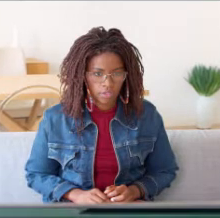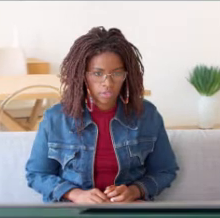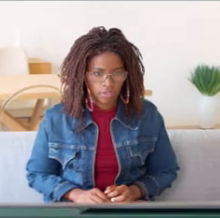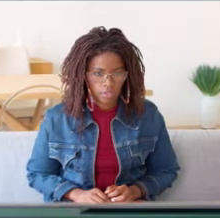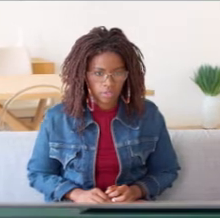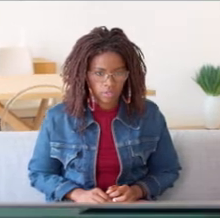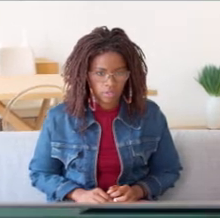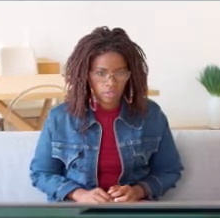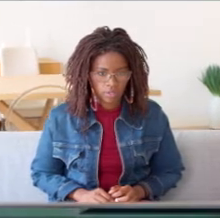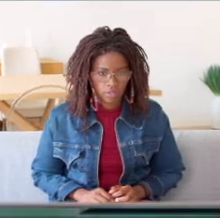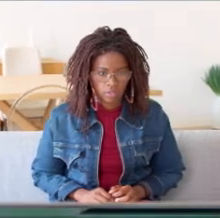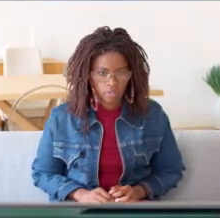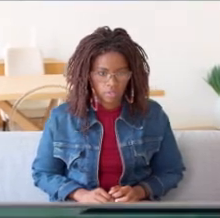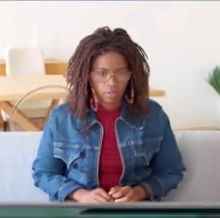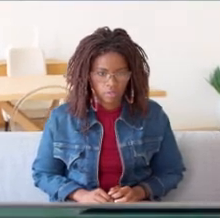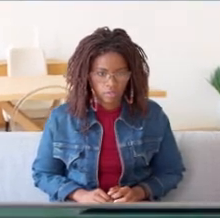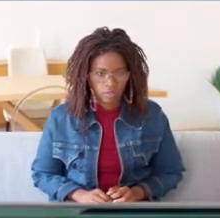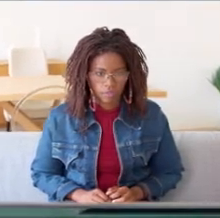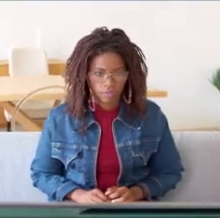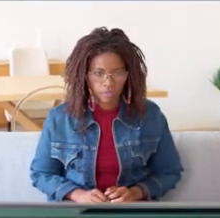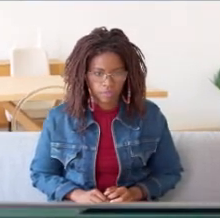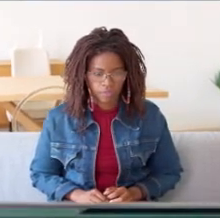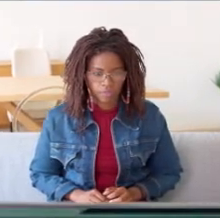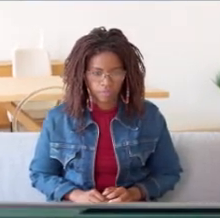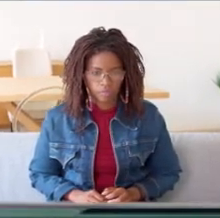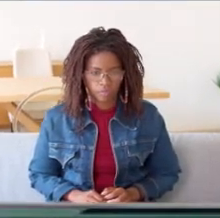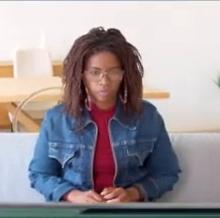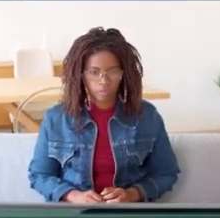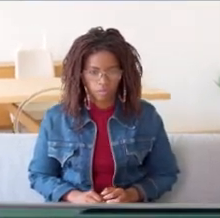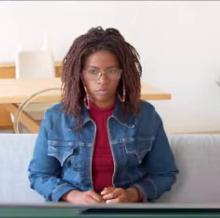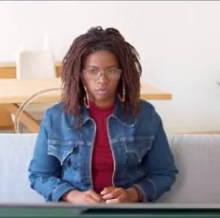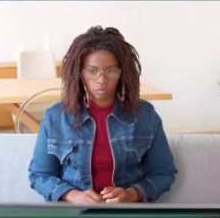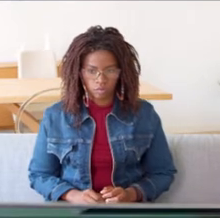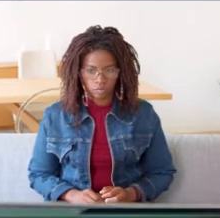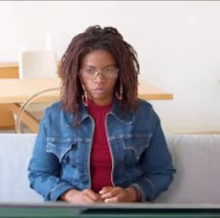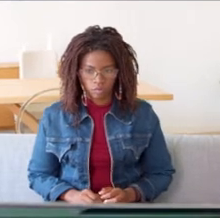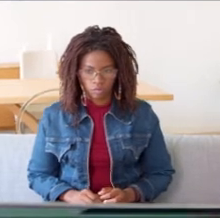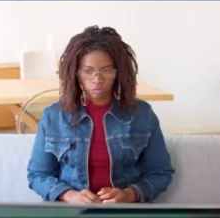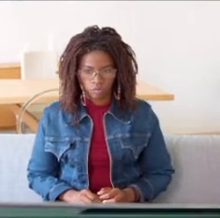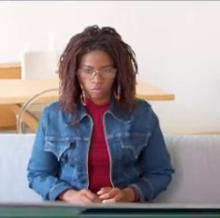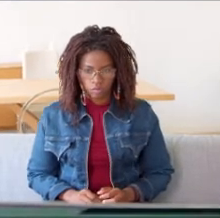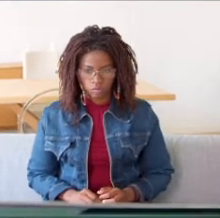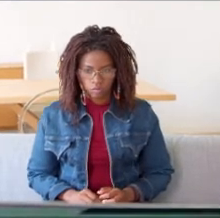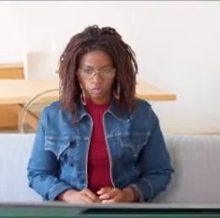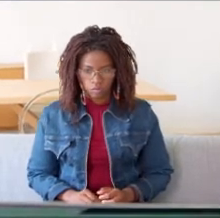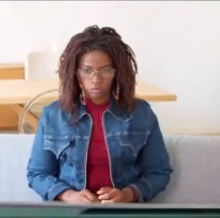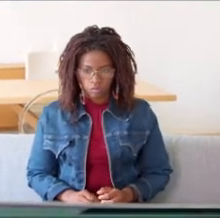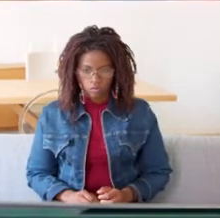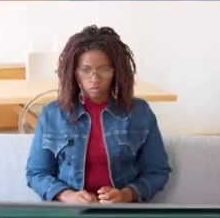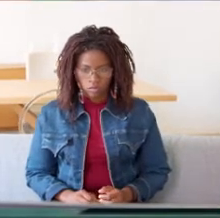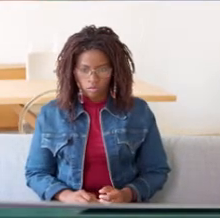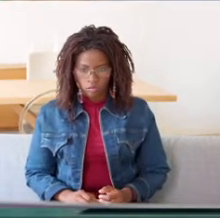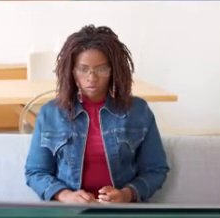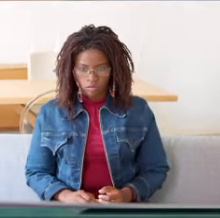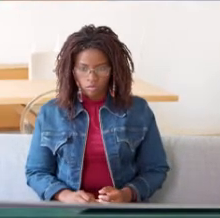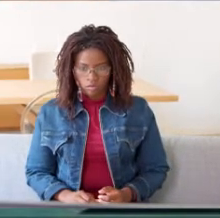eu só acho uma coisa eu já vou jogar para o Mauro César porque eu acho o seguinte Mauro o português eu acho que vai ser um grande treinador